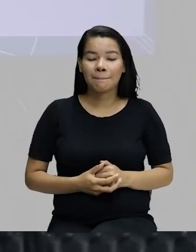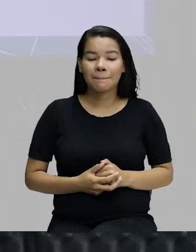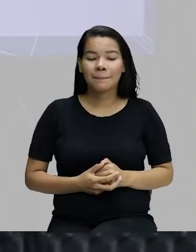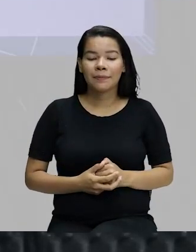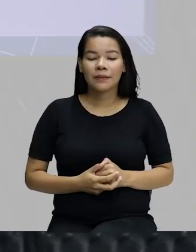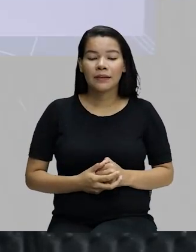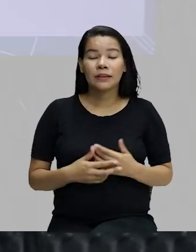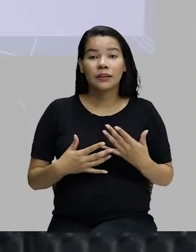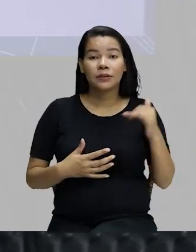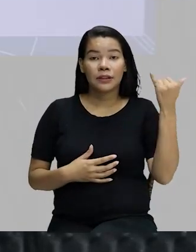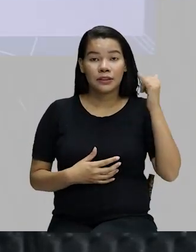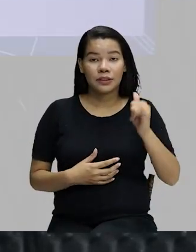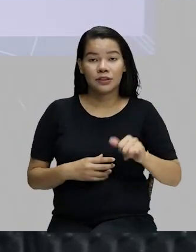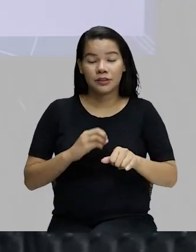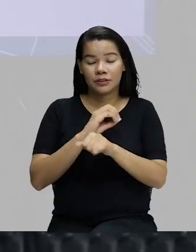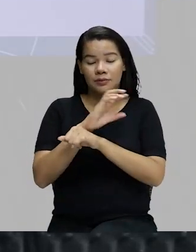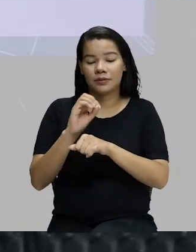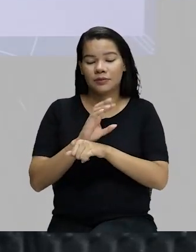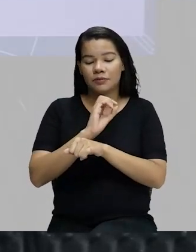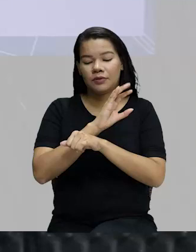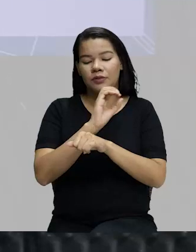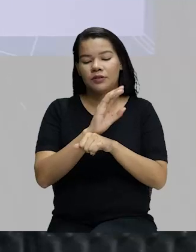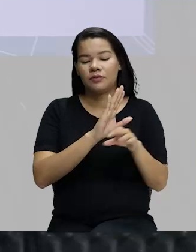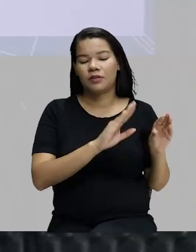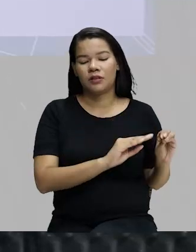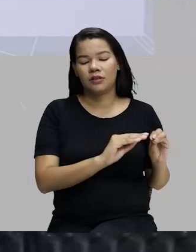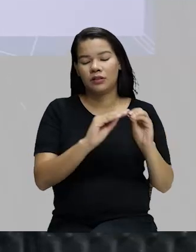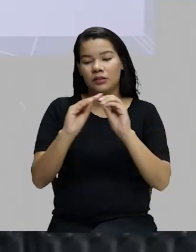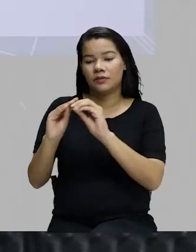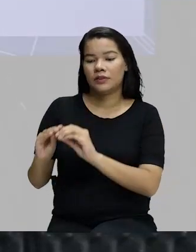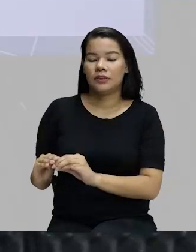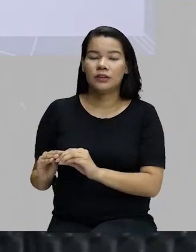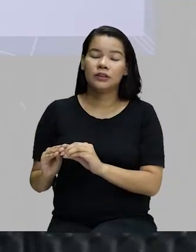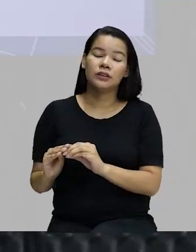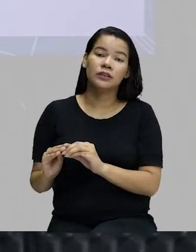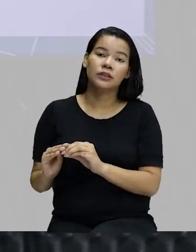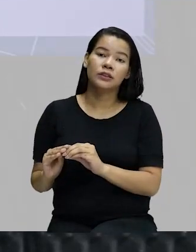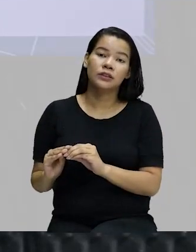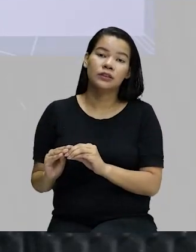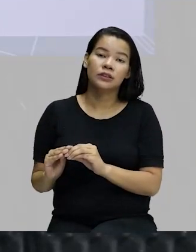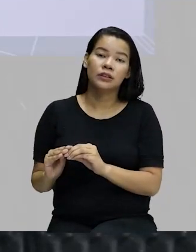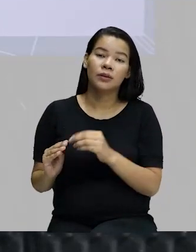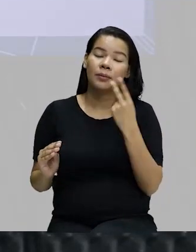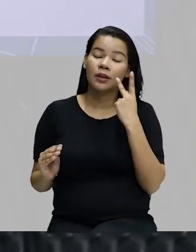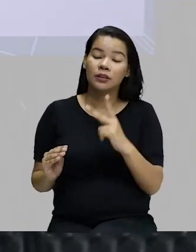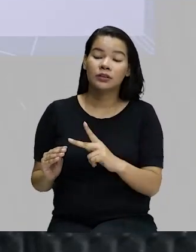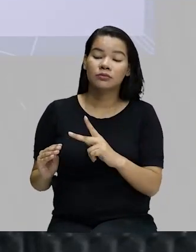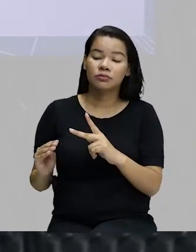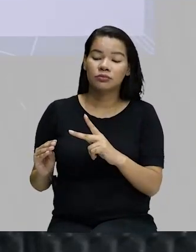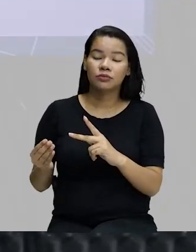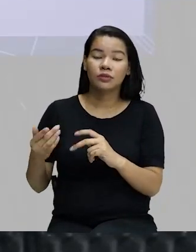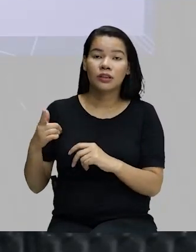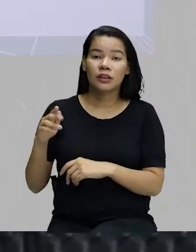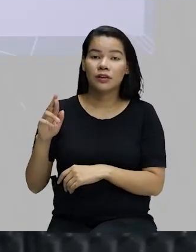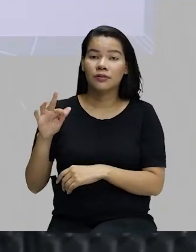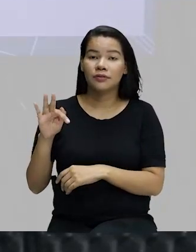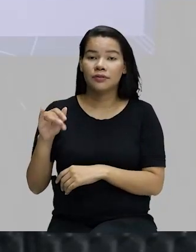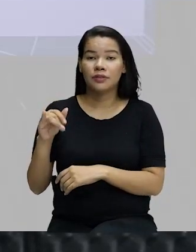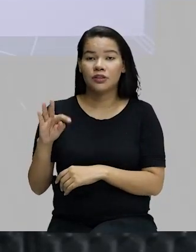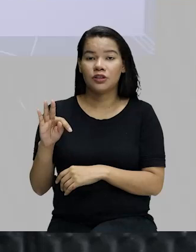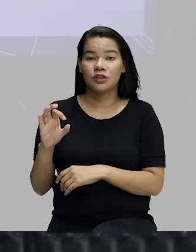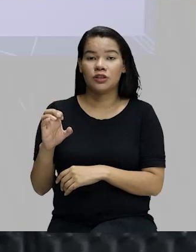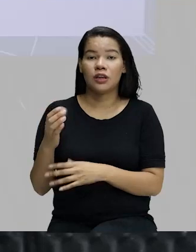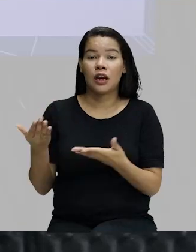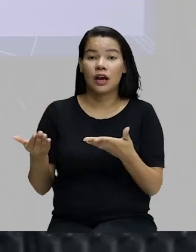que a energia emitida por eles fosse transferida, né, transferida para o grafite em forma de